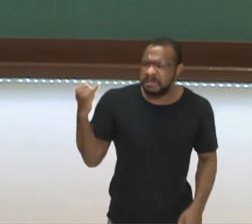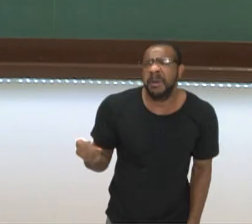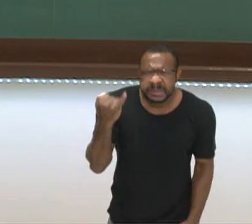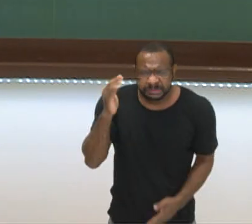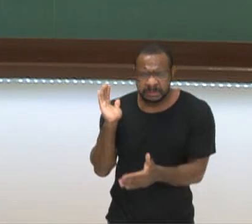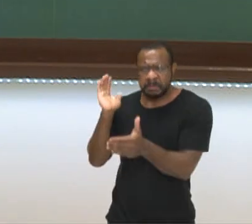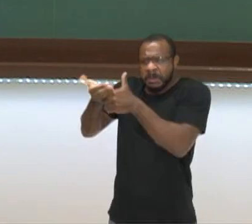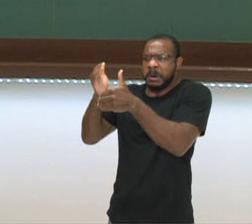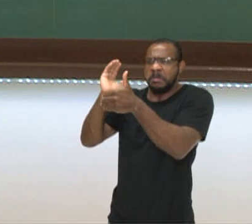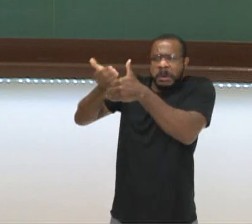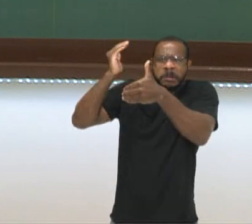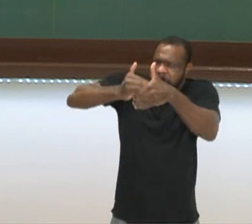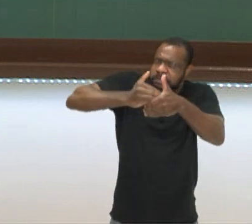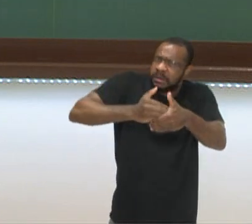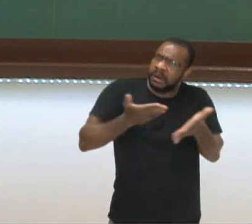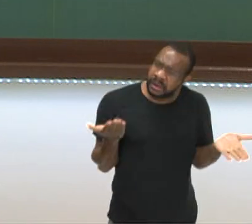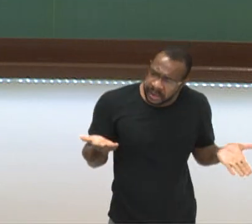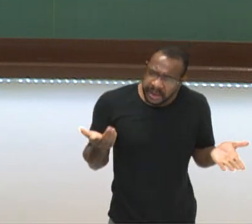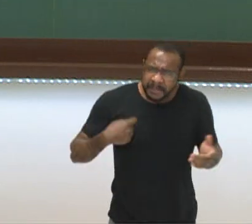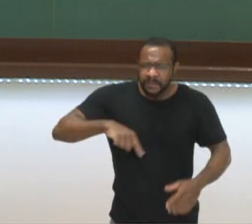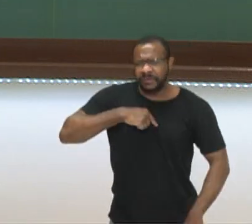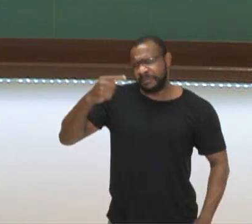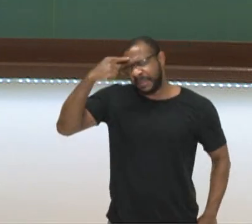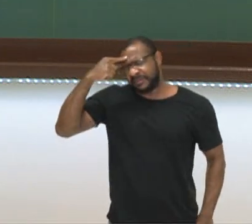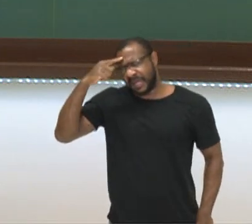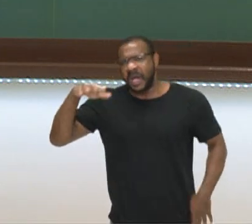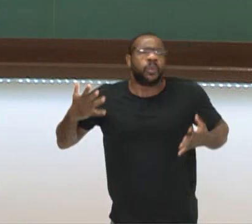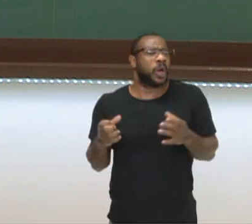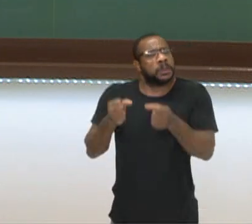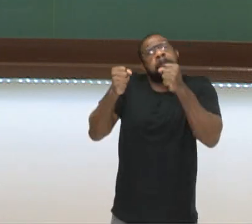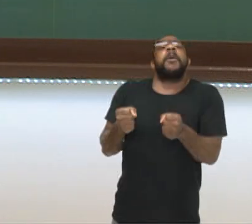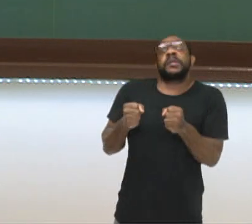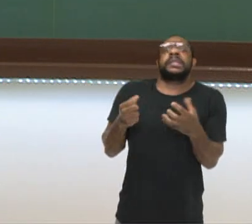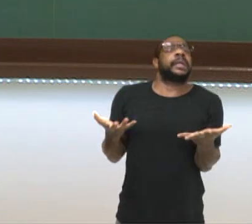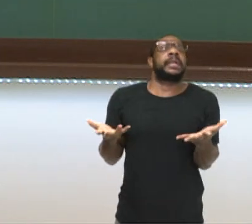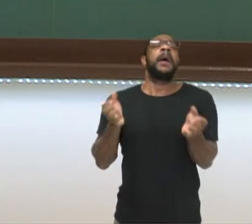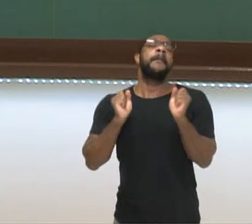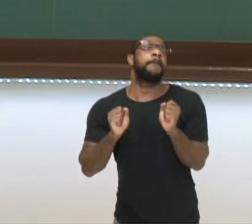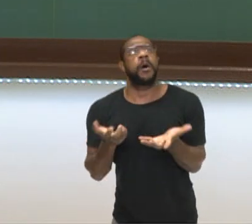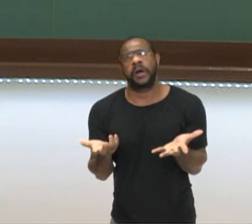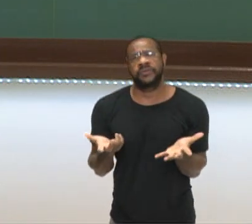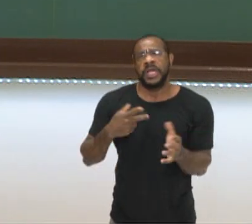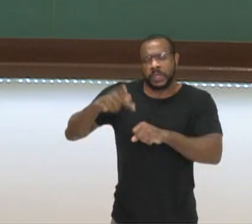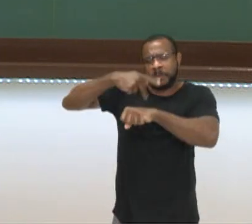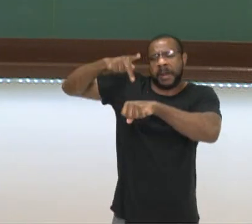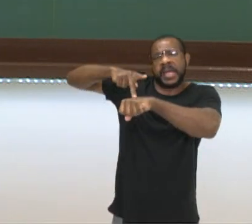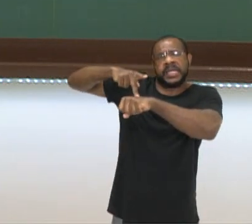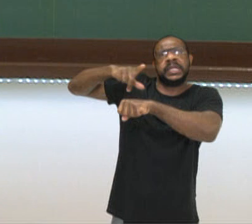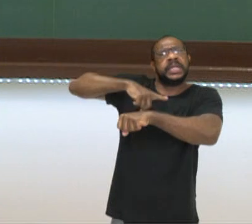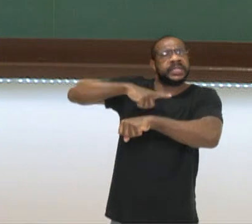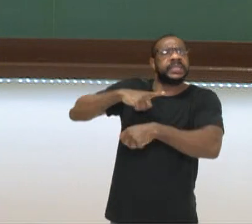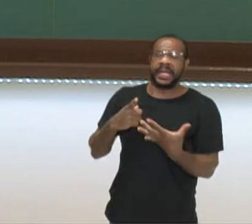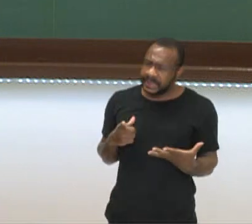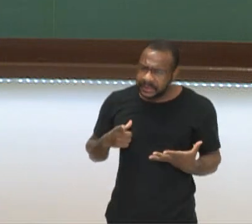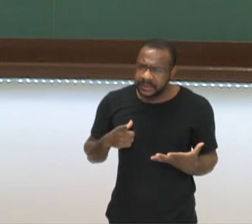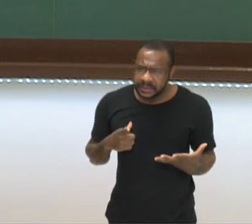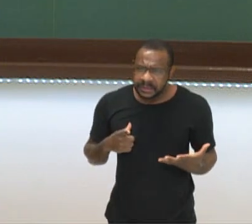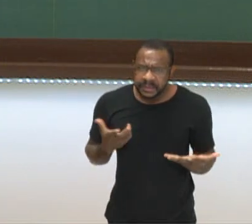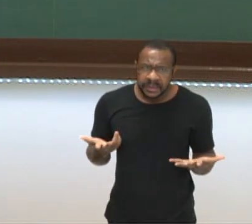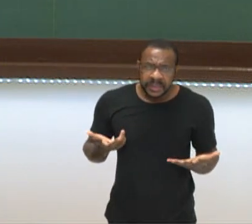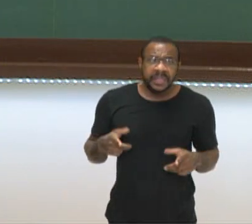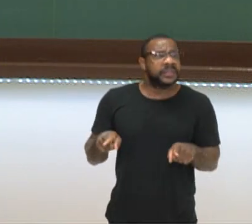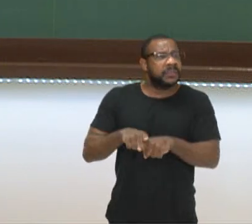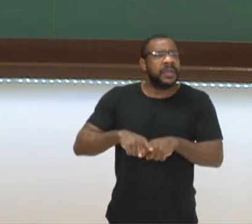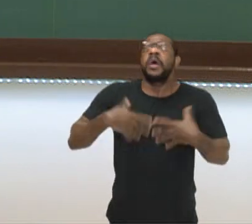e interessantes para a gente pensar quais são os poderes que uma nação tem sobre a outra e, mais